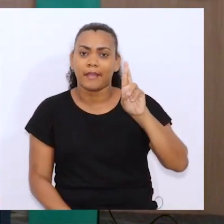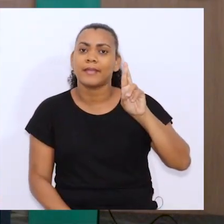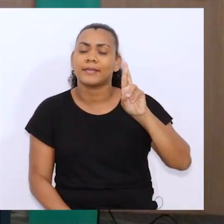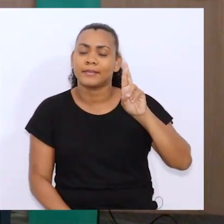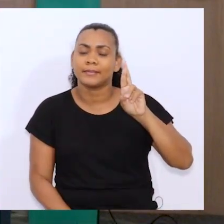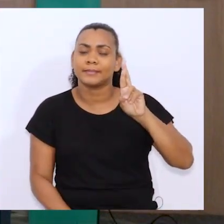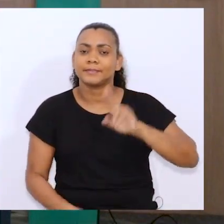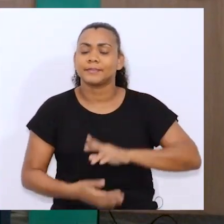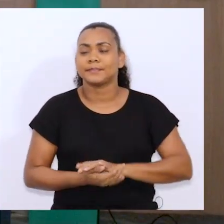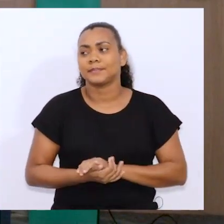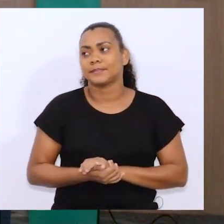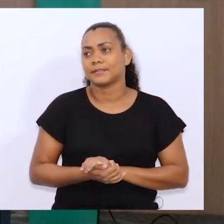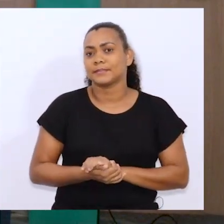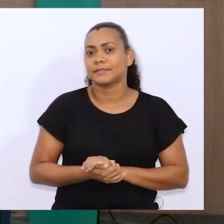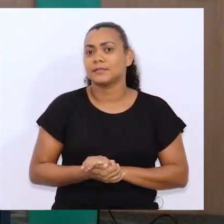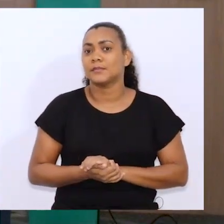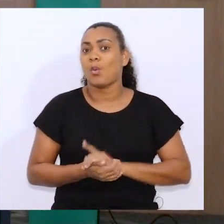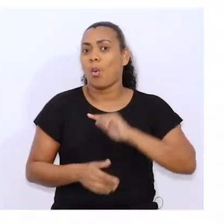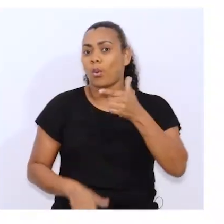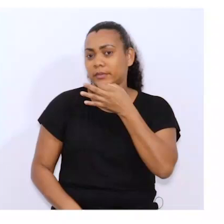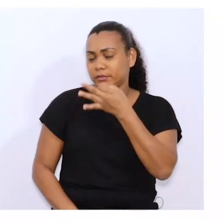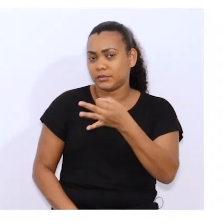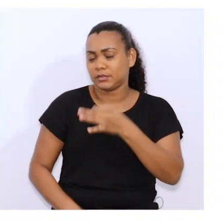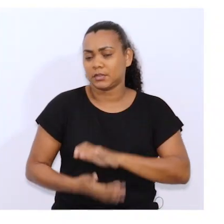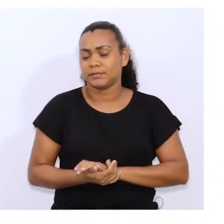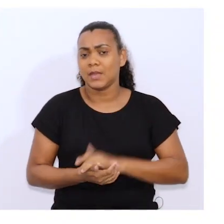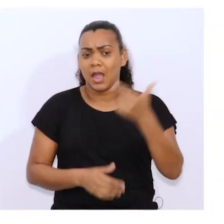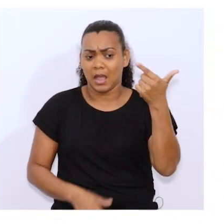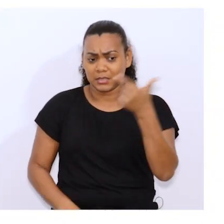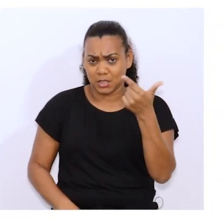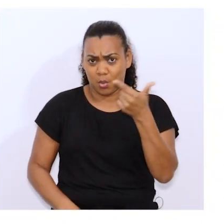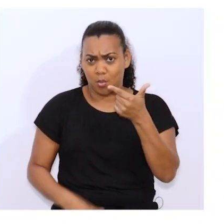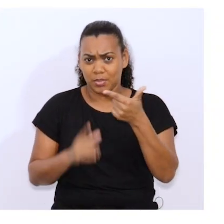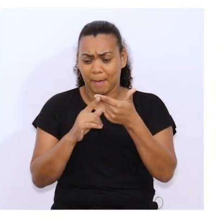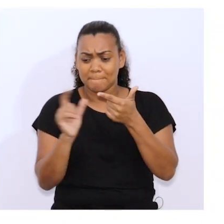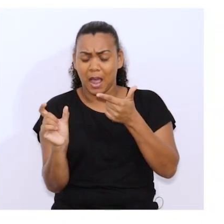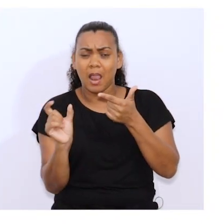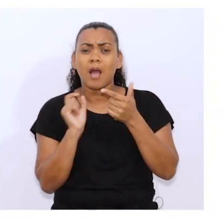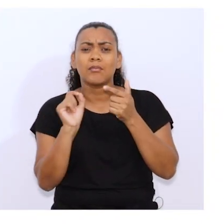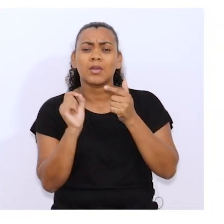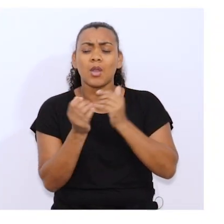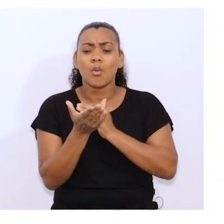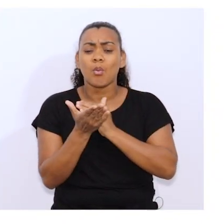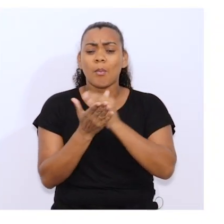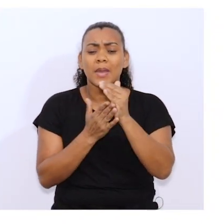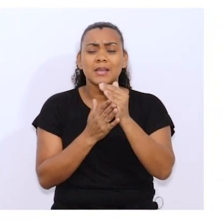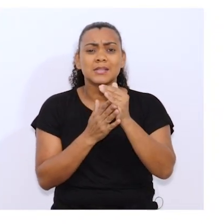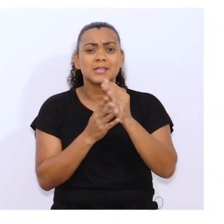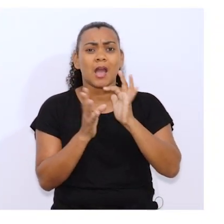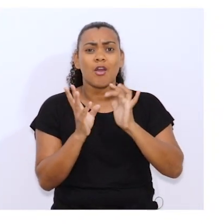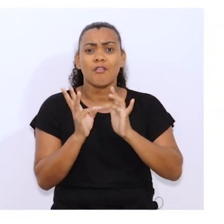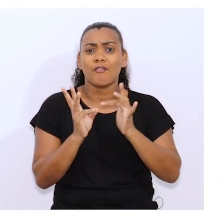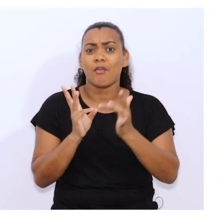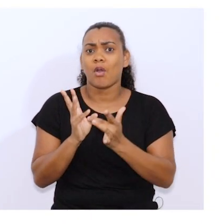R. Vamos para mais uma dica. A segunda palavra inicia com uma vogal